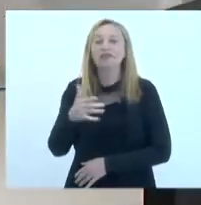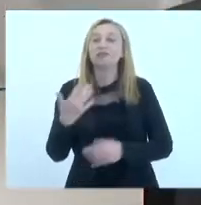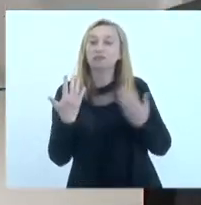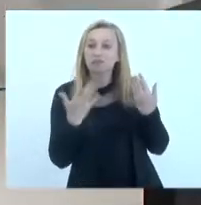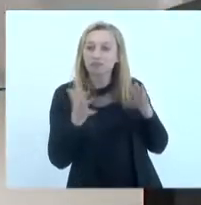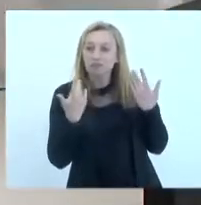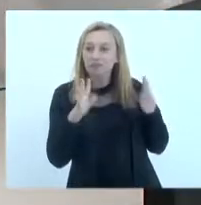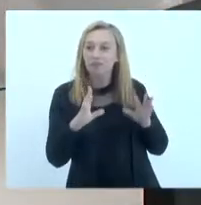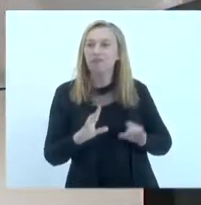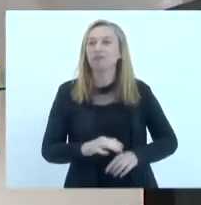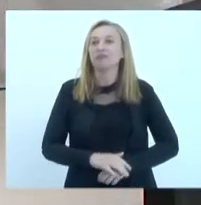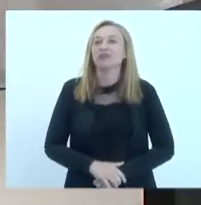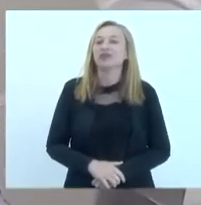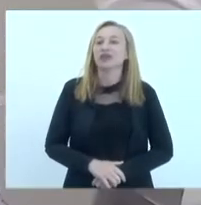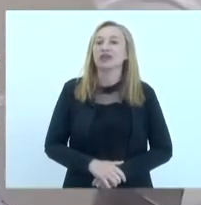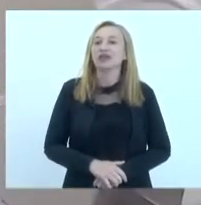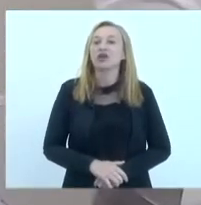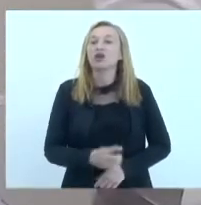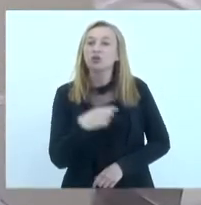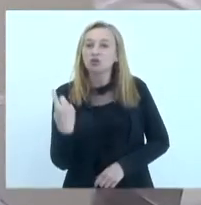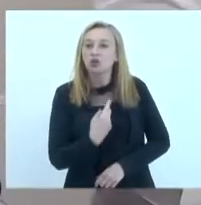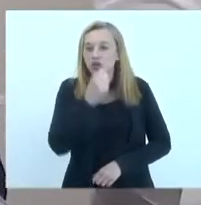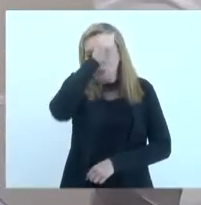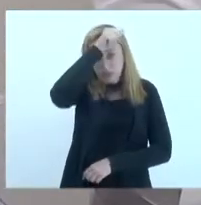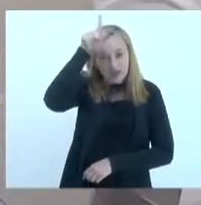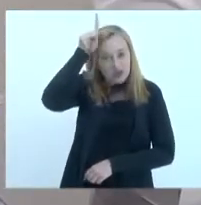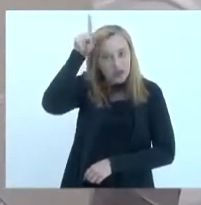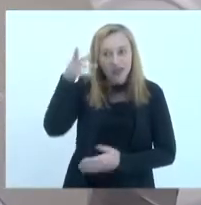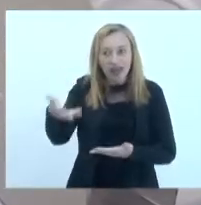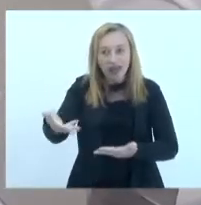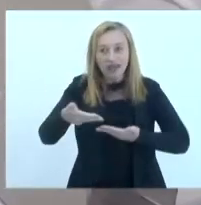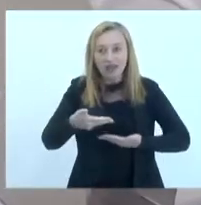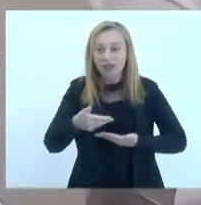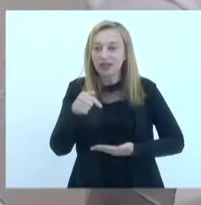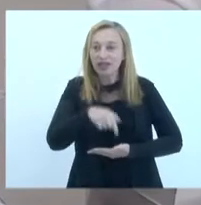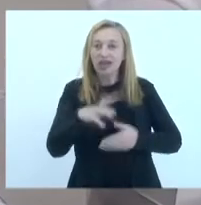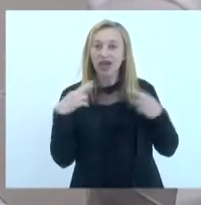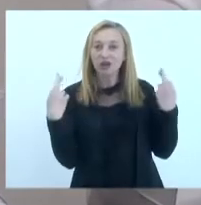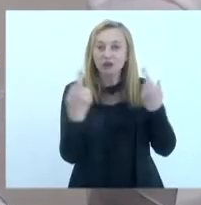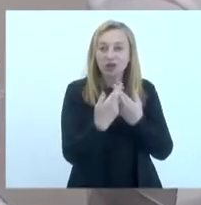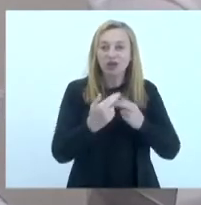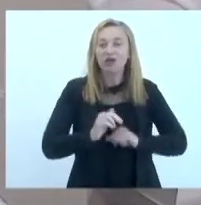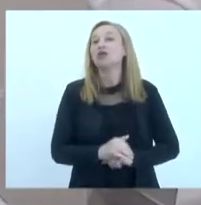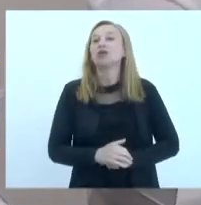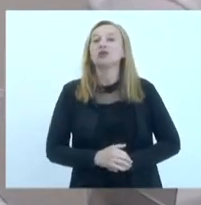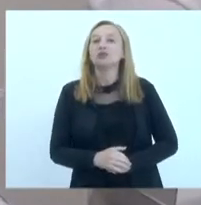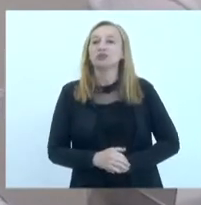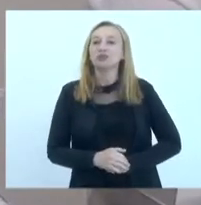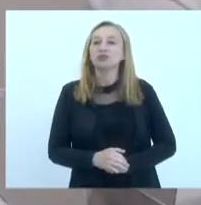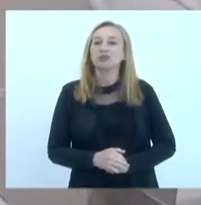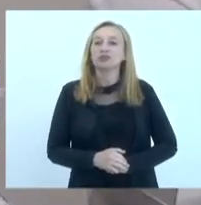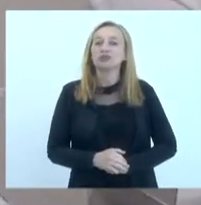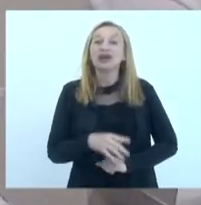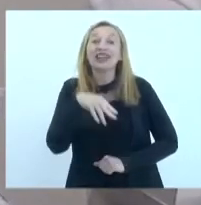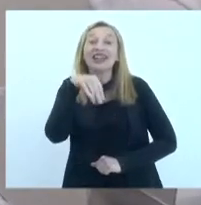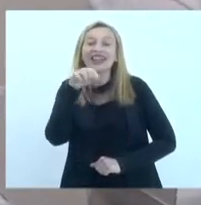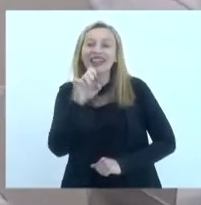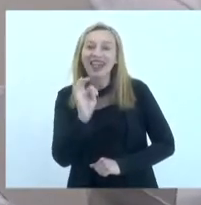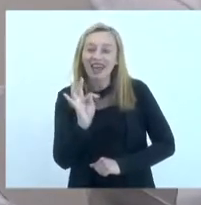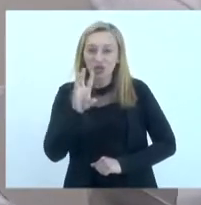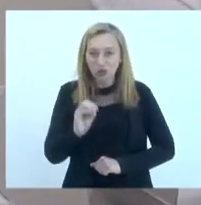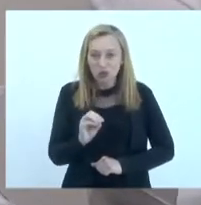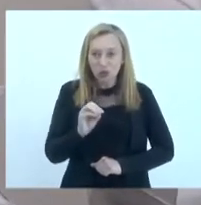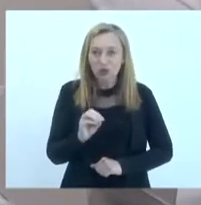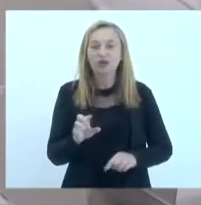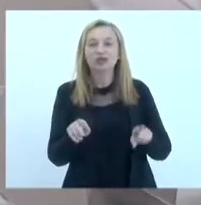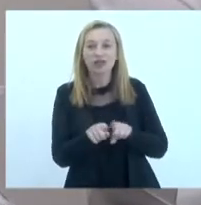Saudar o nosso prefeito, que está recebendo aqui a reunião, o nosso neto.